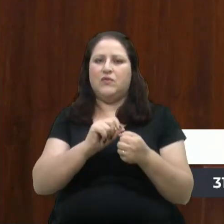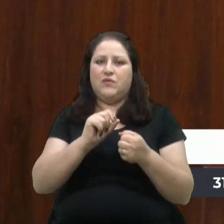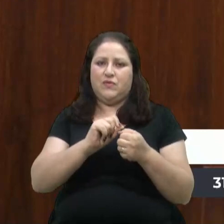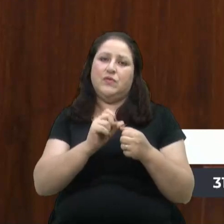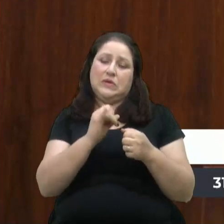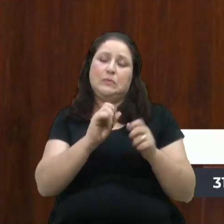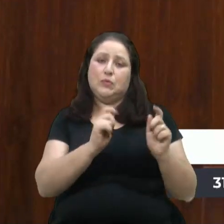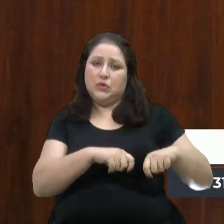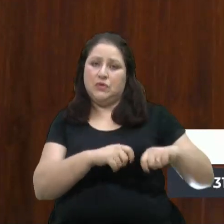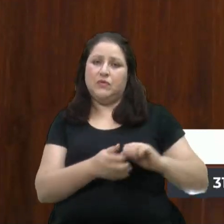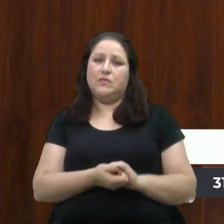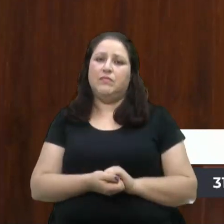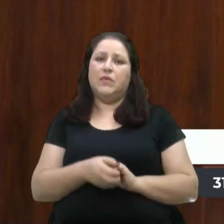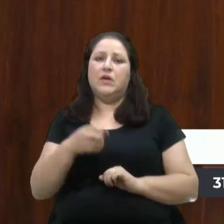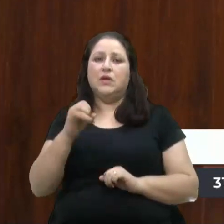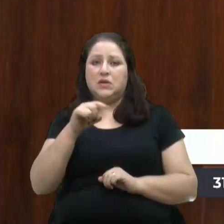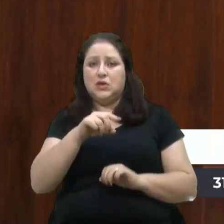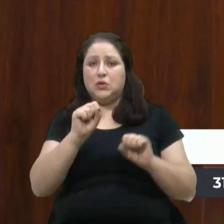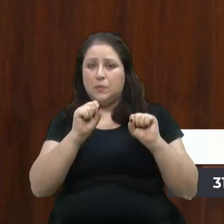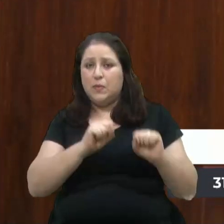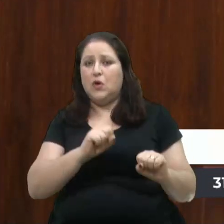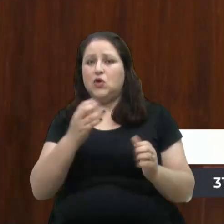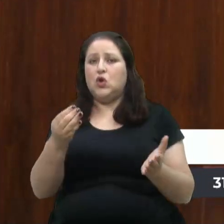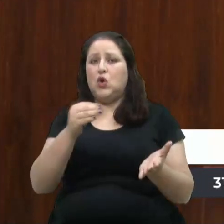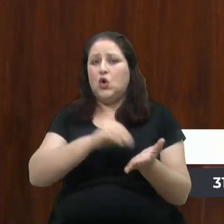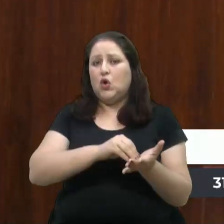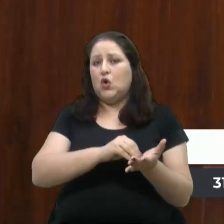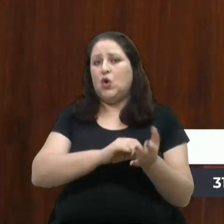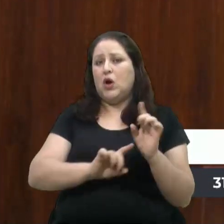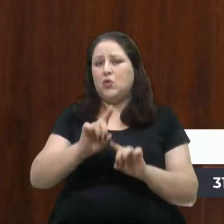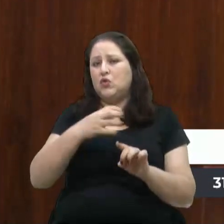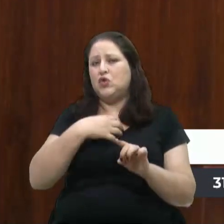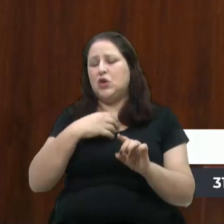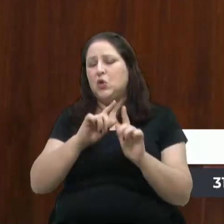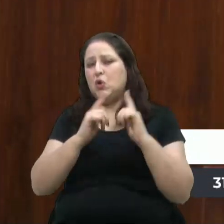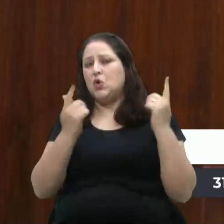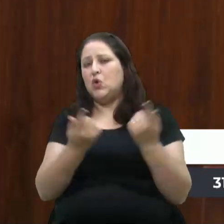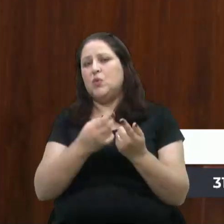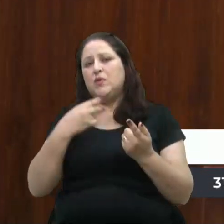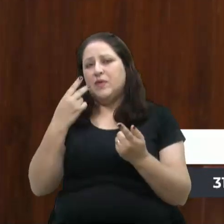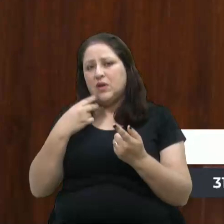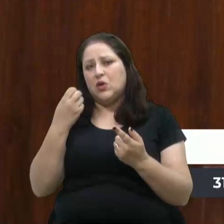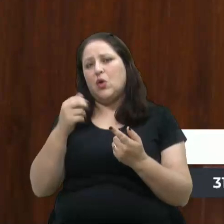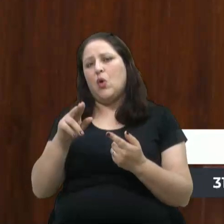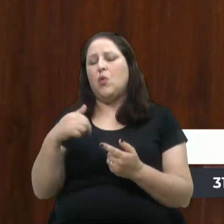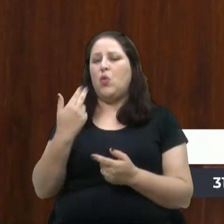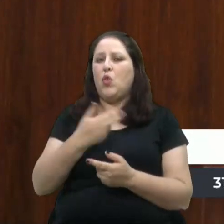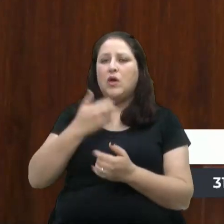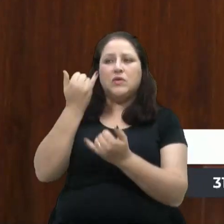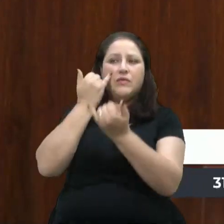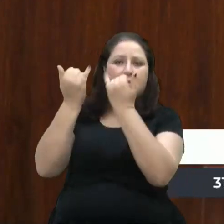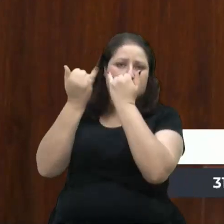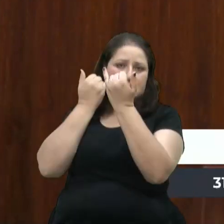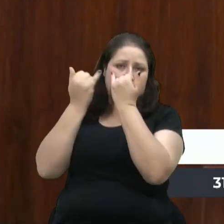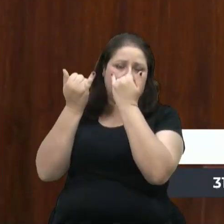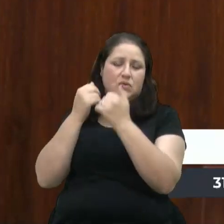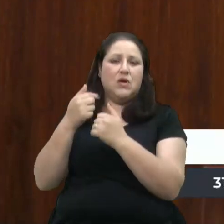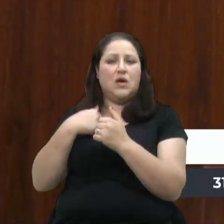impossível Então se isso pudesse ser colocado de alguma maneira no grupo de vereadores ou que nós ficássemos sabendo